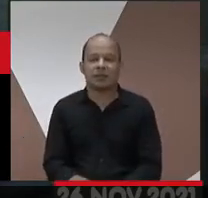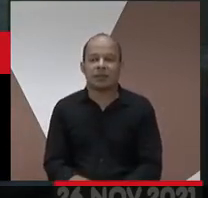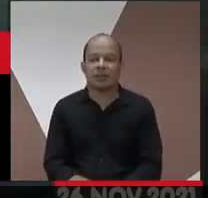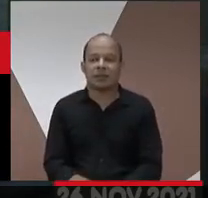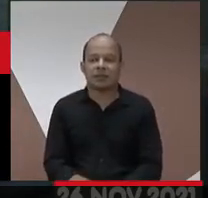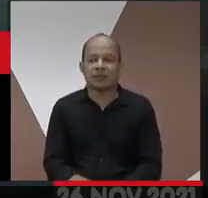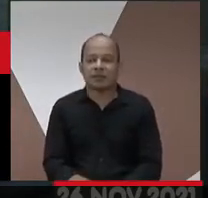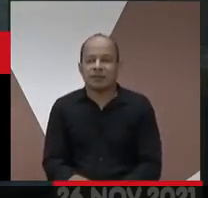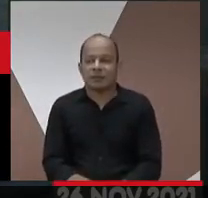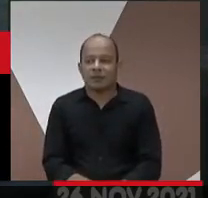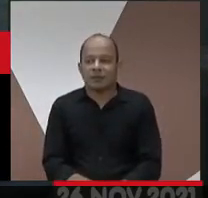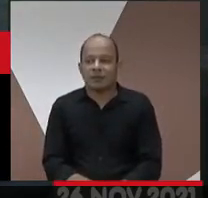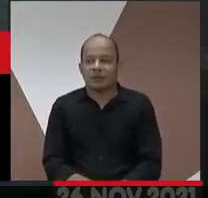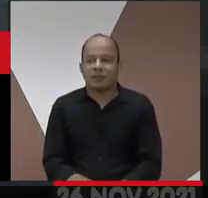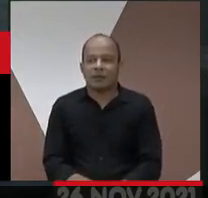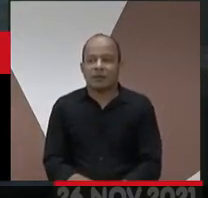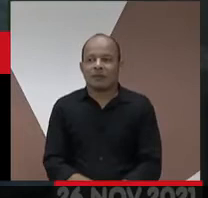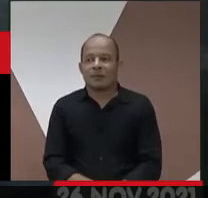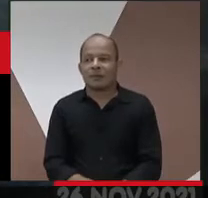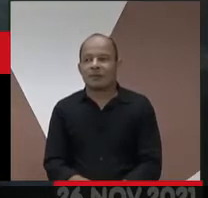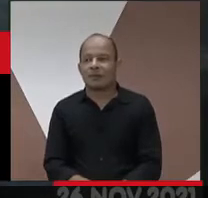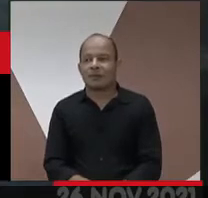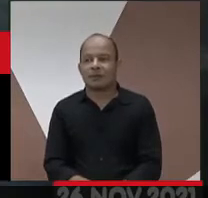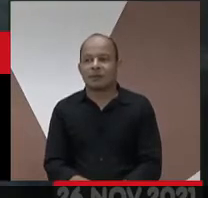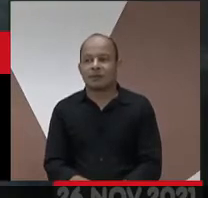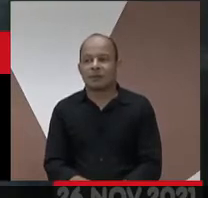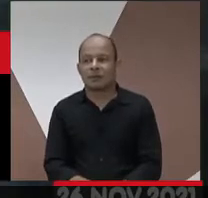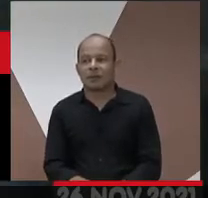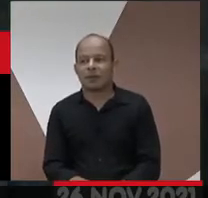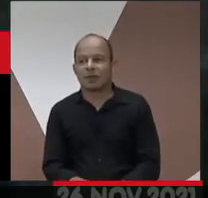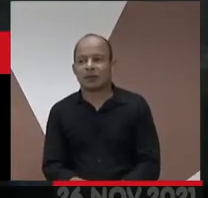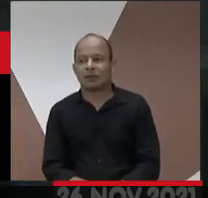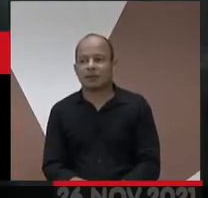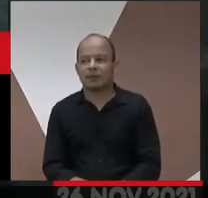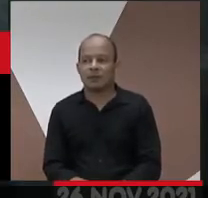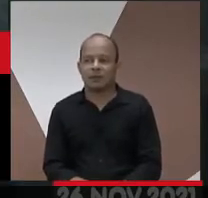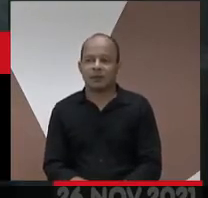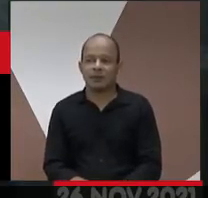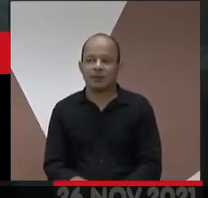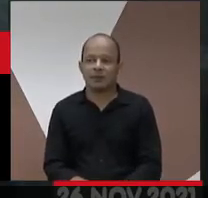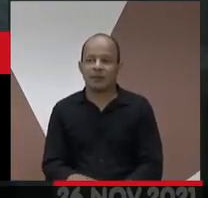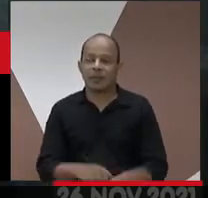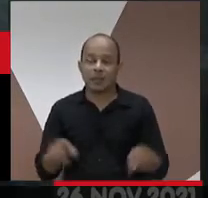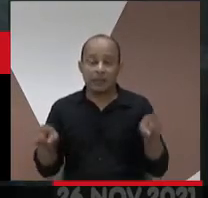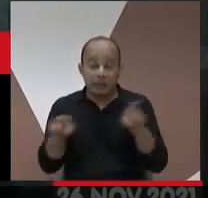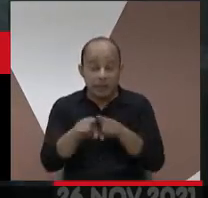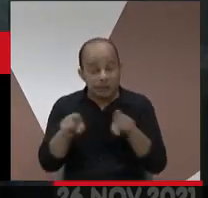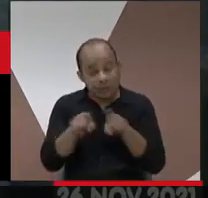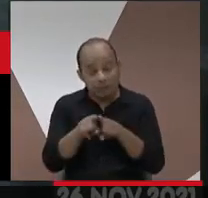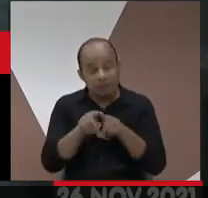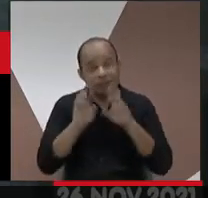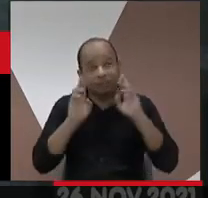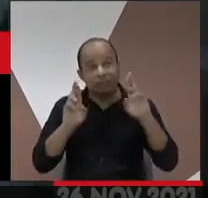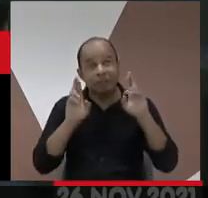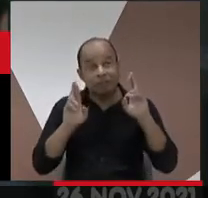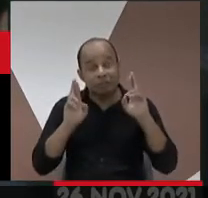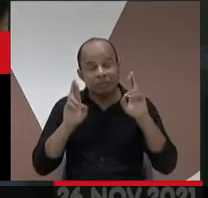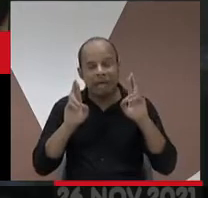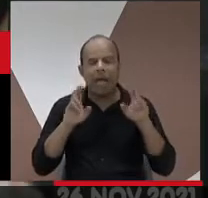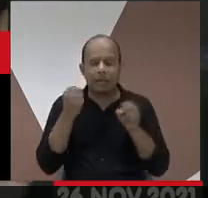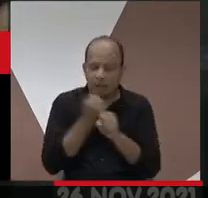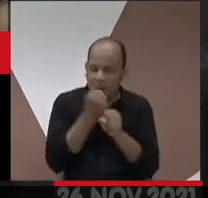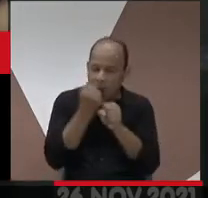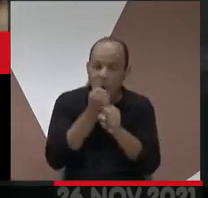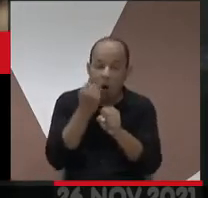que possa levar, afinal, essa obra do Rodoanel